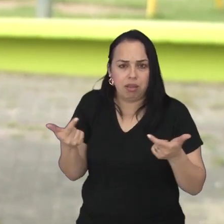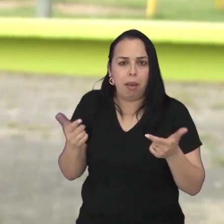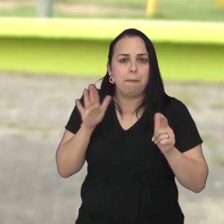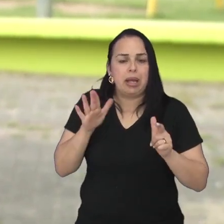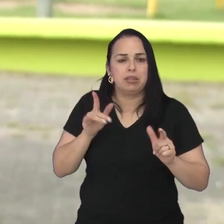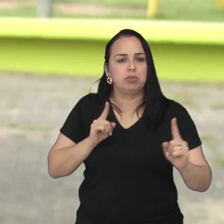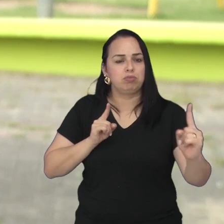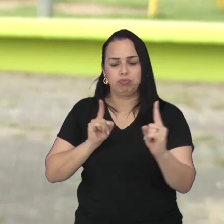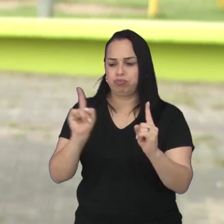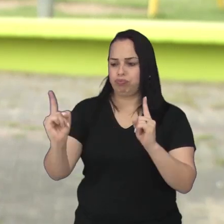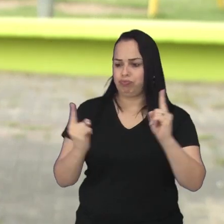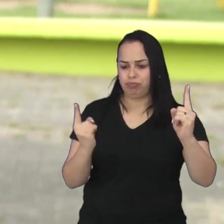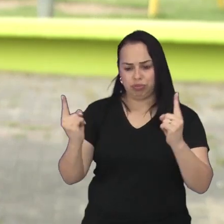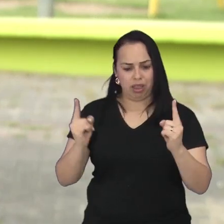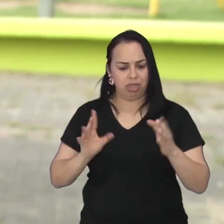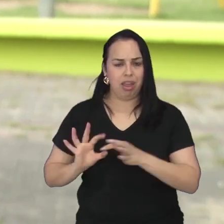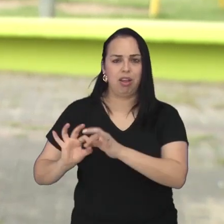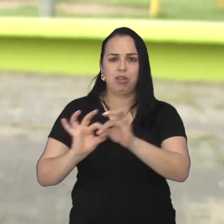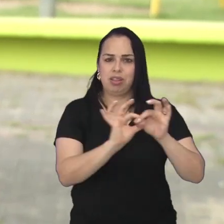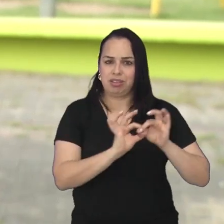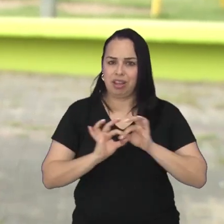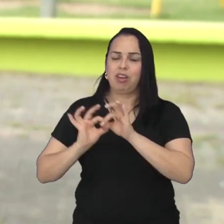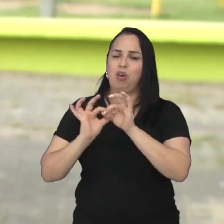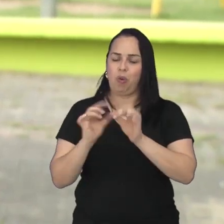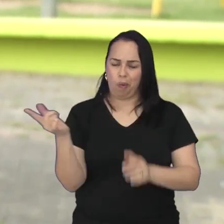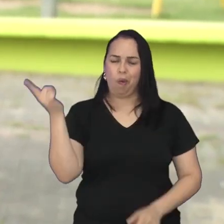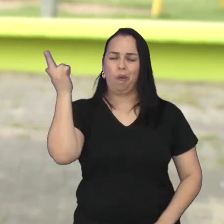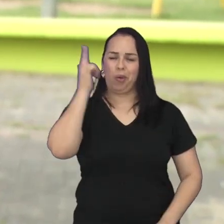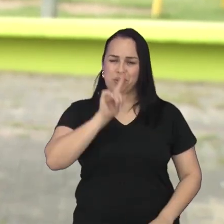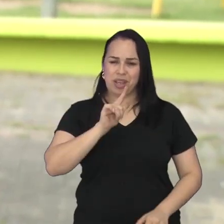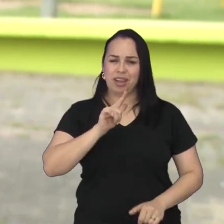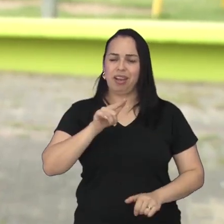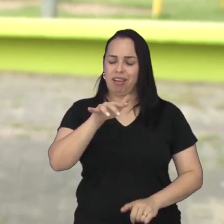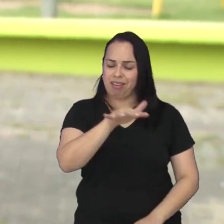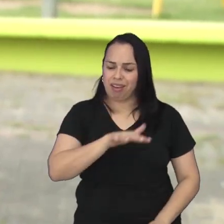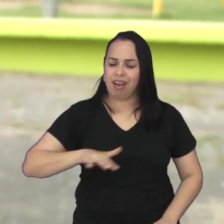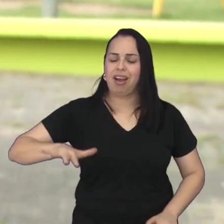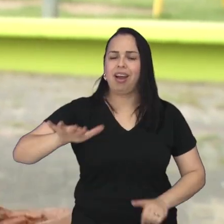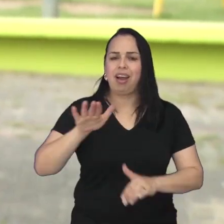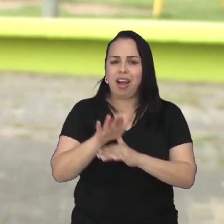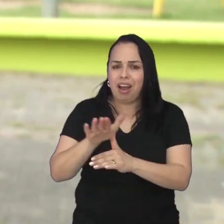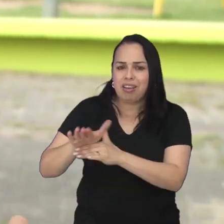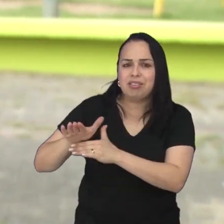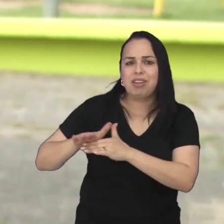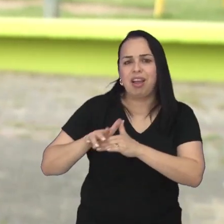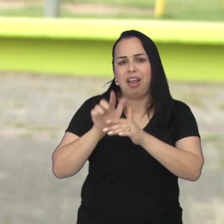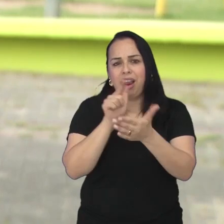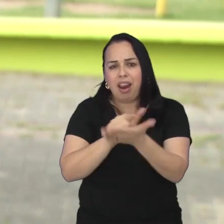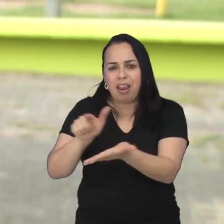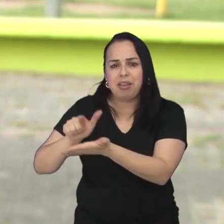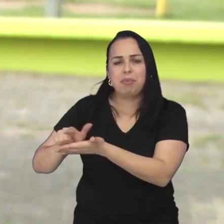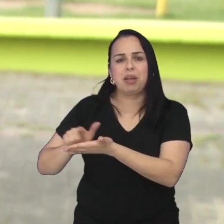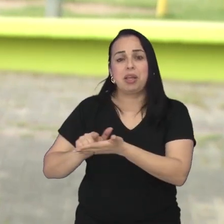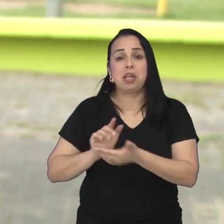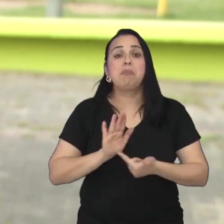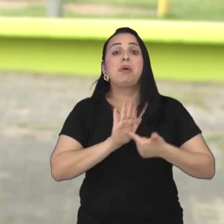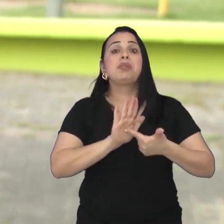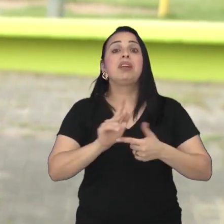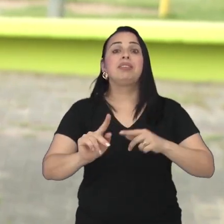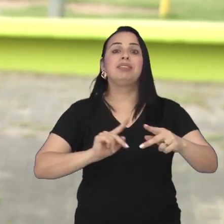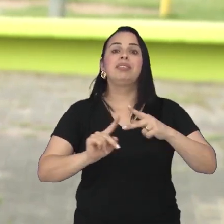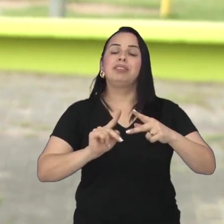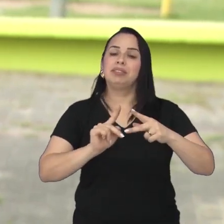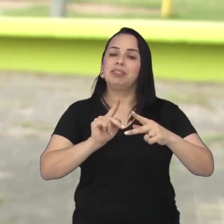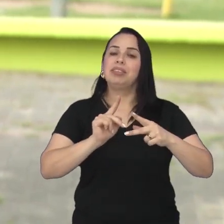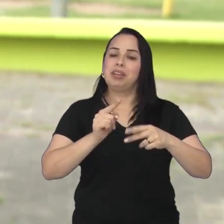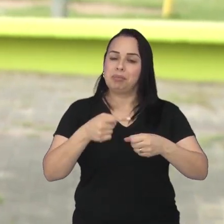com certeza a gente consegue abranger muito mais o espaço físico que nós moramos para poder mostrar que São José